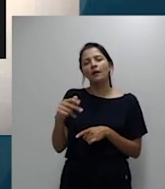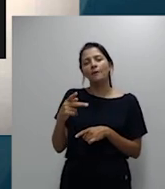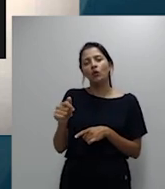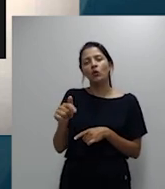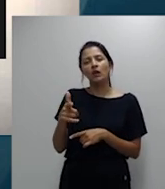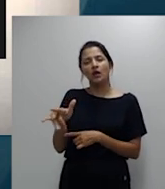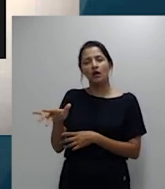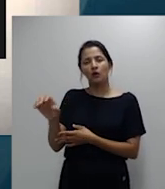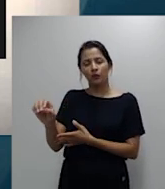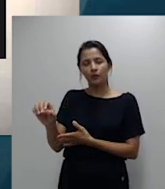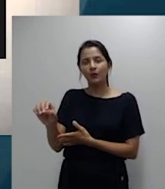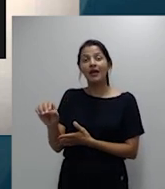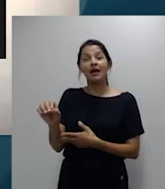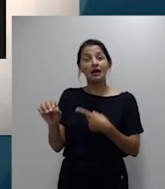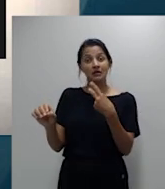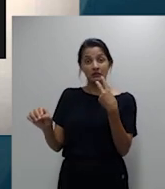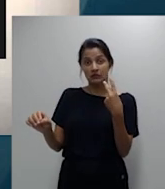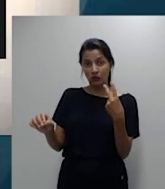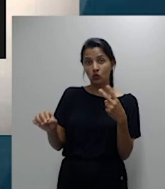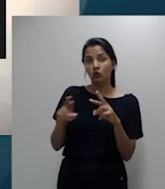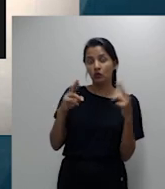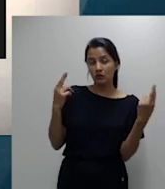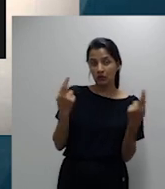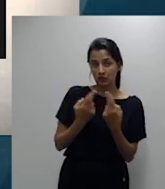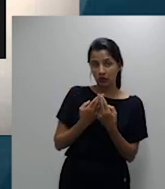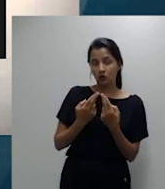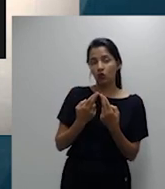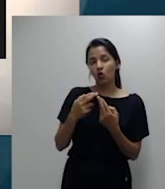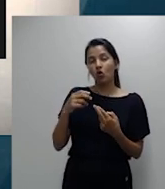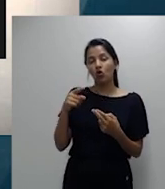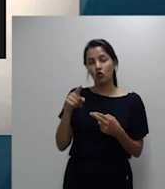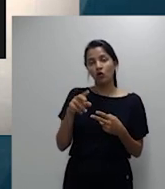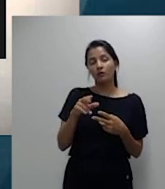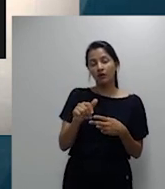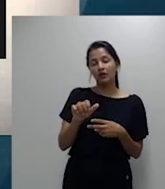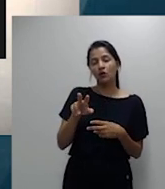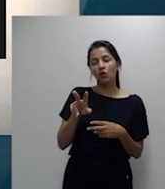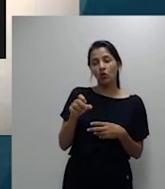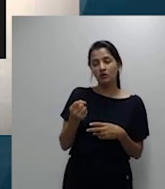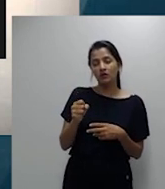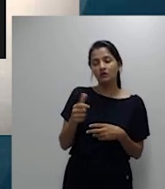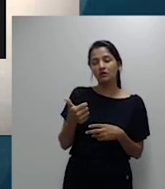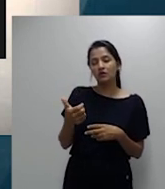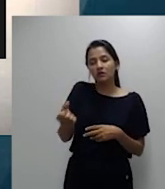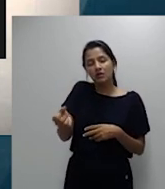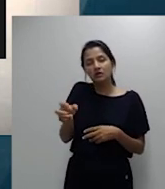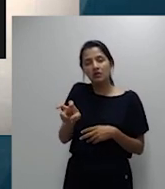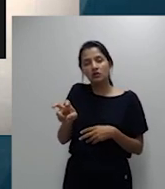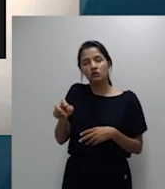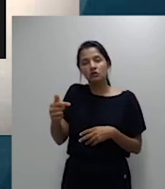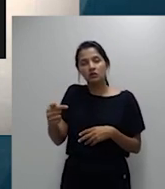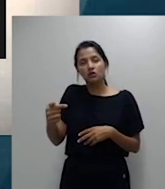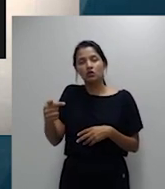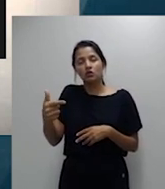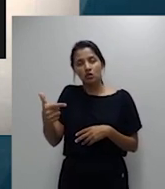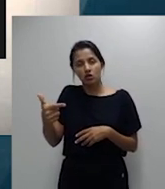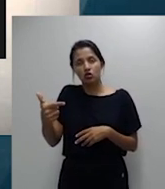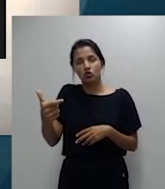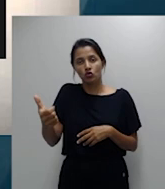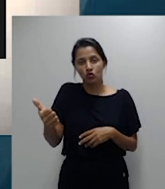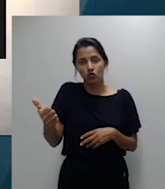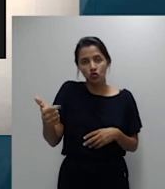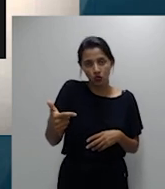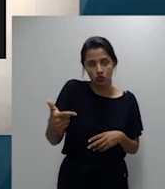no julgamento do resp 816 512 julgado da sistemática do GP de